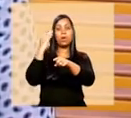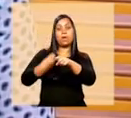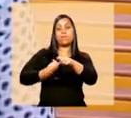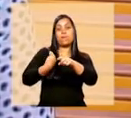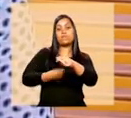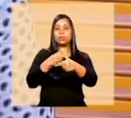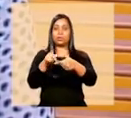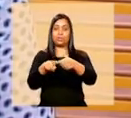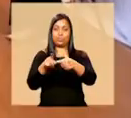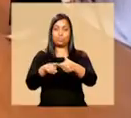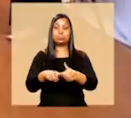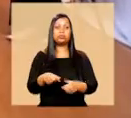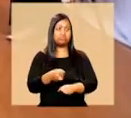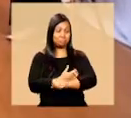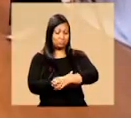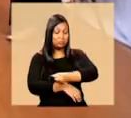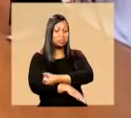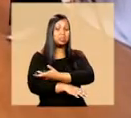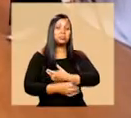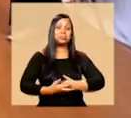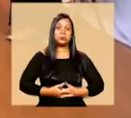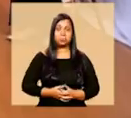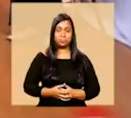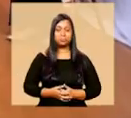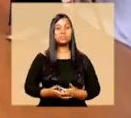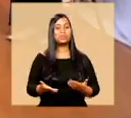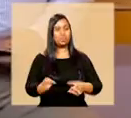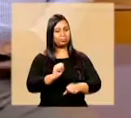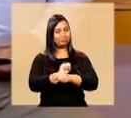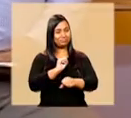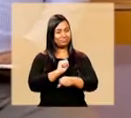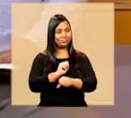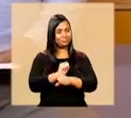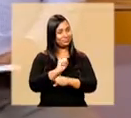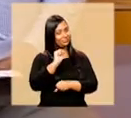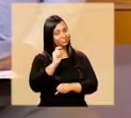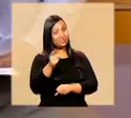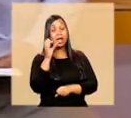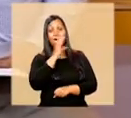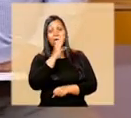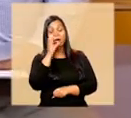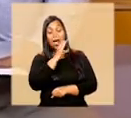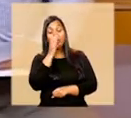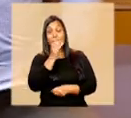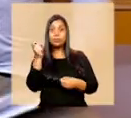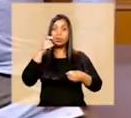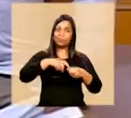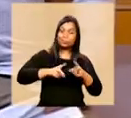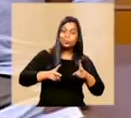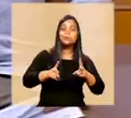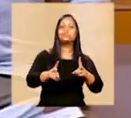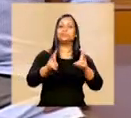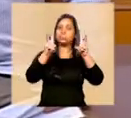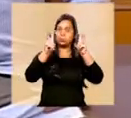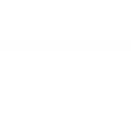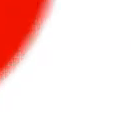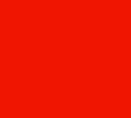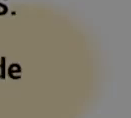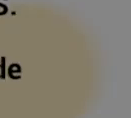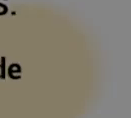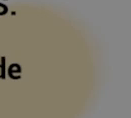segunda chance. Emocionante, né, Matheus? Emocionante. Vamos fazer um intervalinho? Vamos fazer um intervalinho e a gente vai rapidinho para voltar continuando falando sobre esse